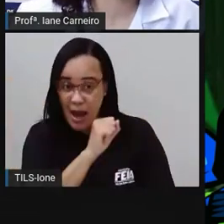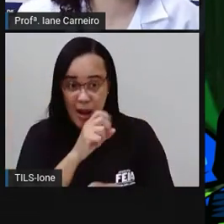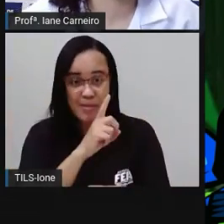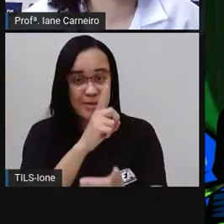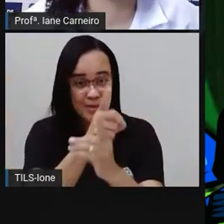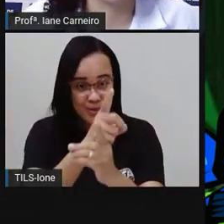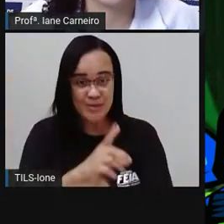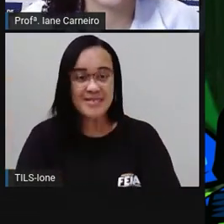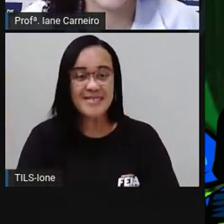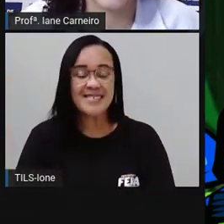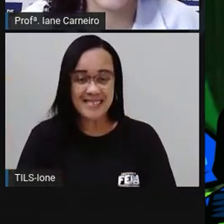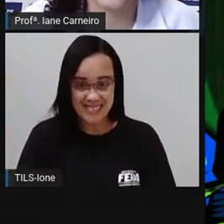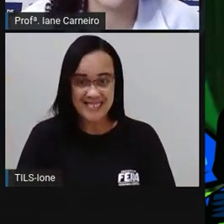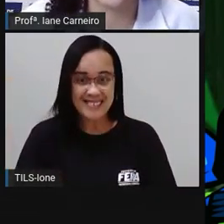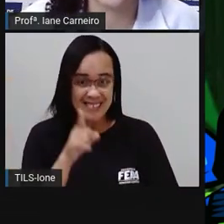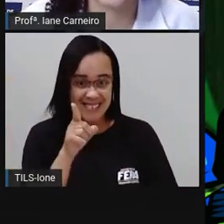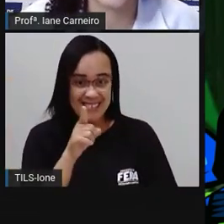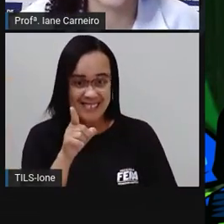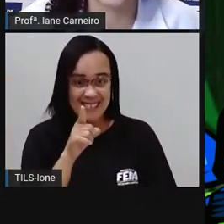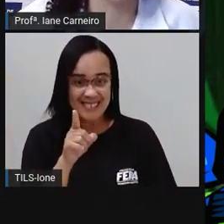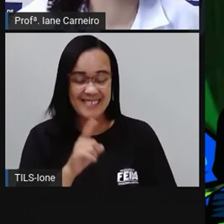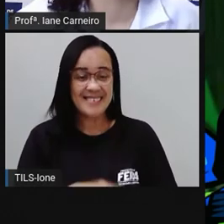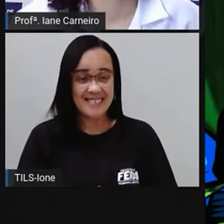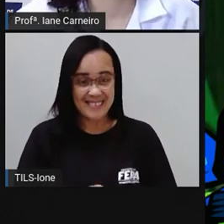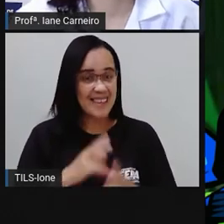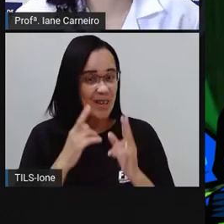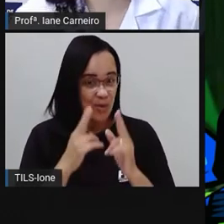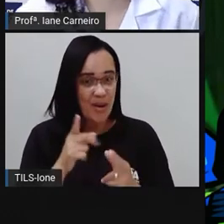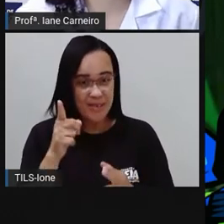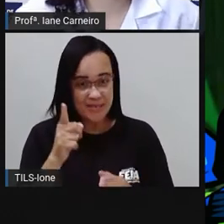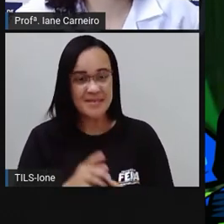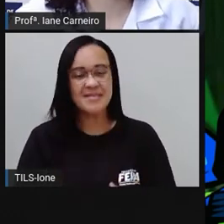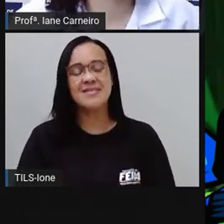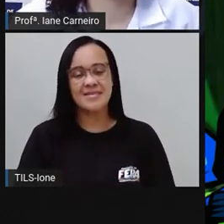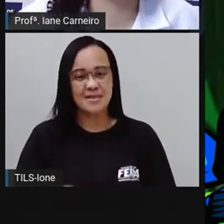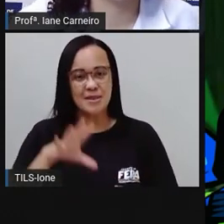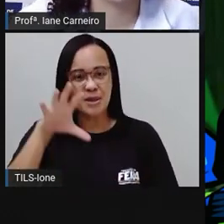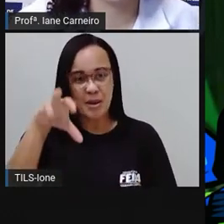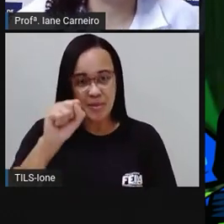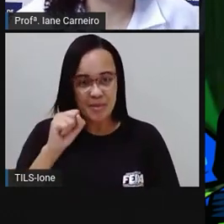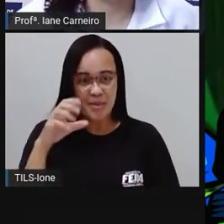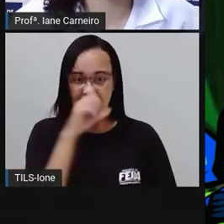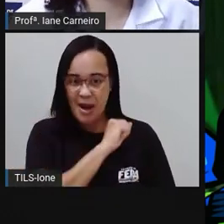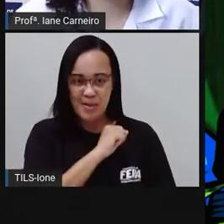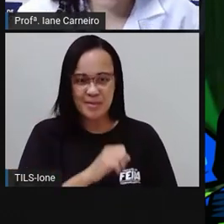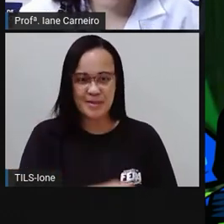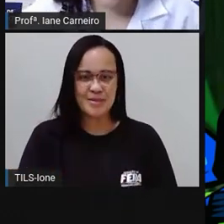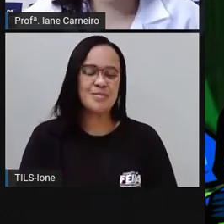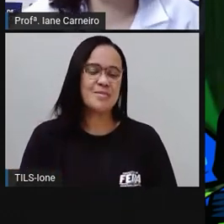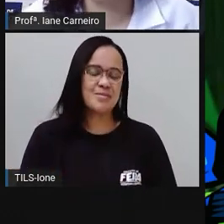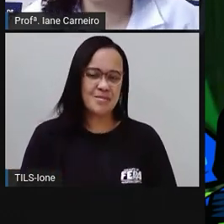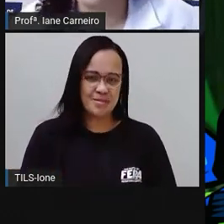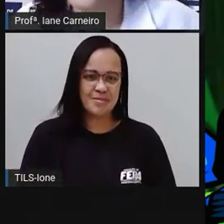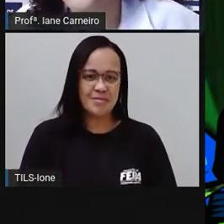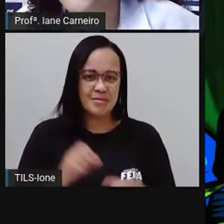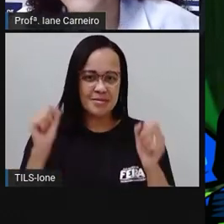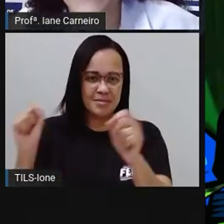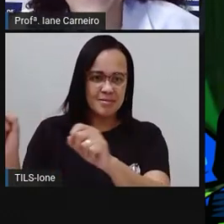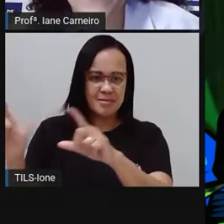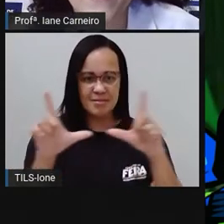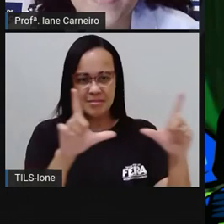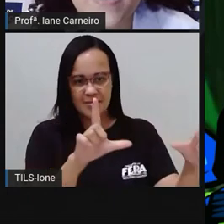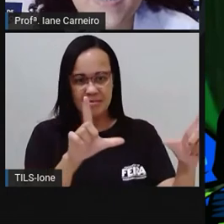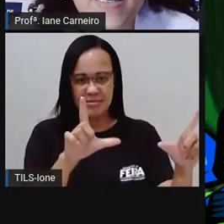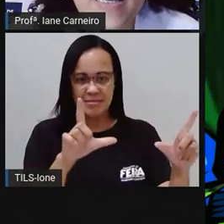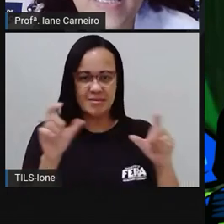rapidão. Olha a imagem aqui dele, ó, para ajudar vocês. Isso, um pregador. Próximo. Deixa eu